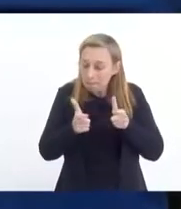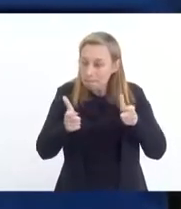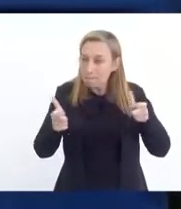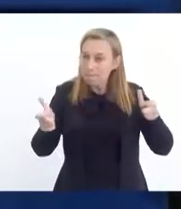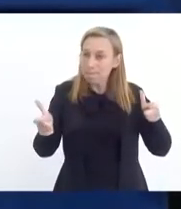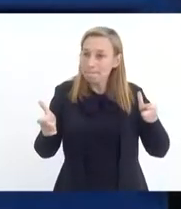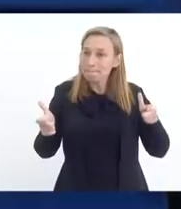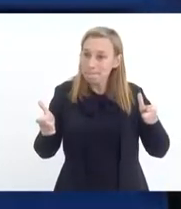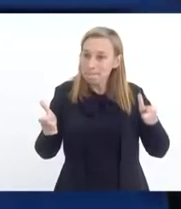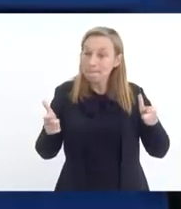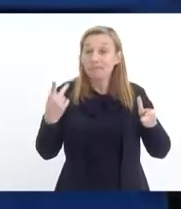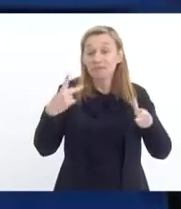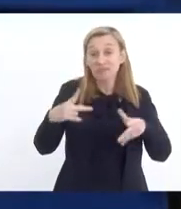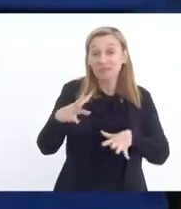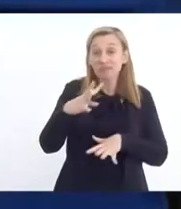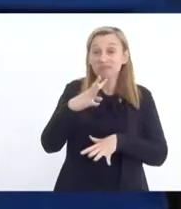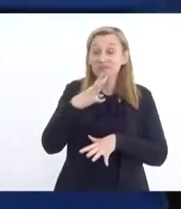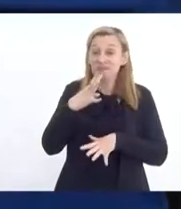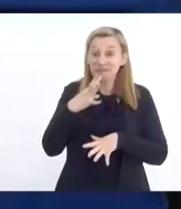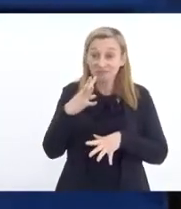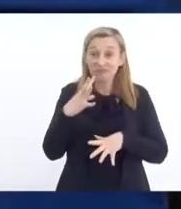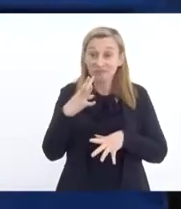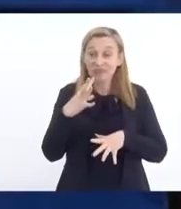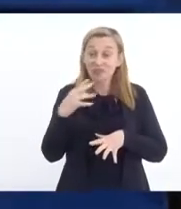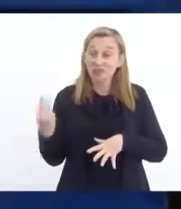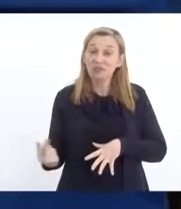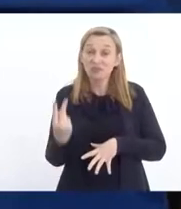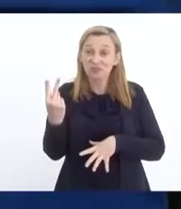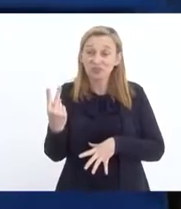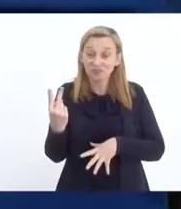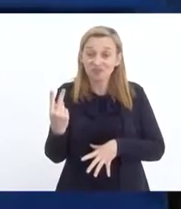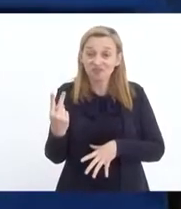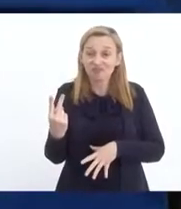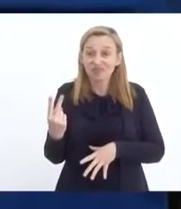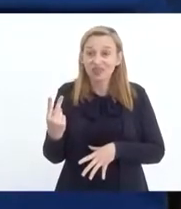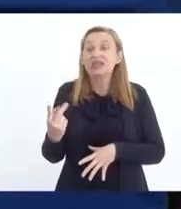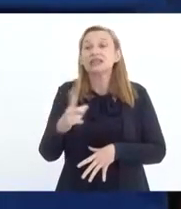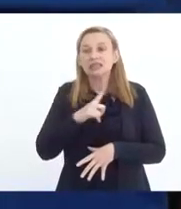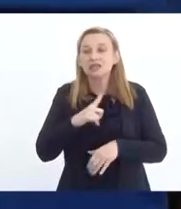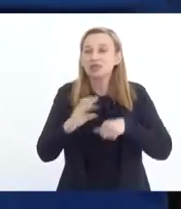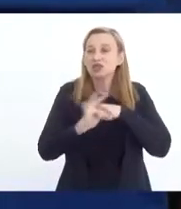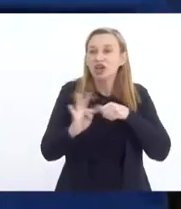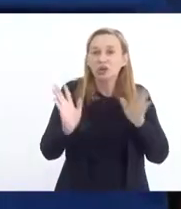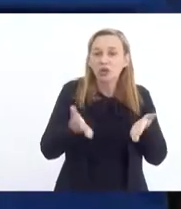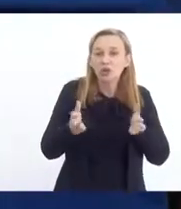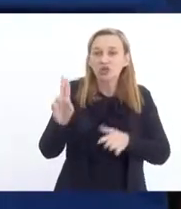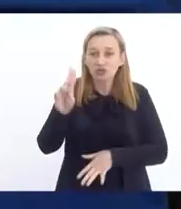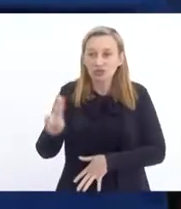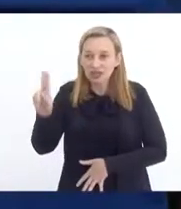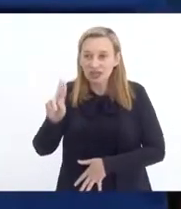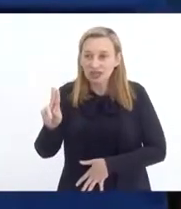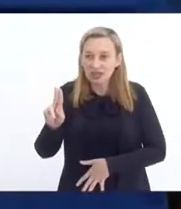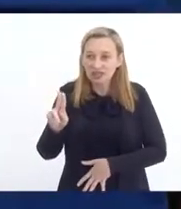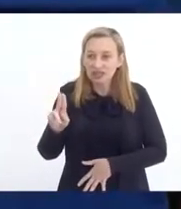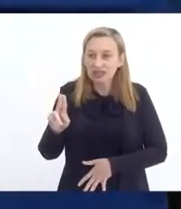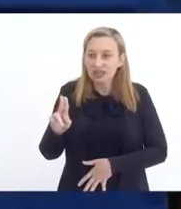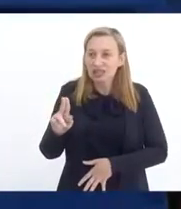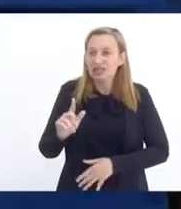e colocar o seu conhecimento como valorização, sendo valorizado. Nós temos técnicos hoje na universidade que, em fim de